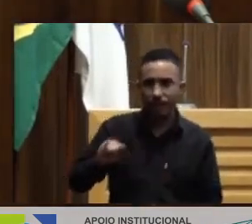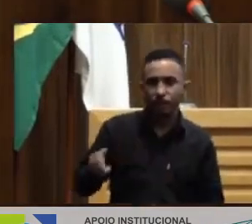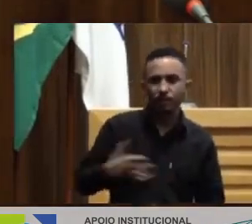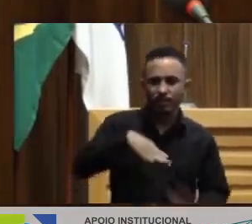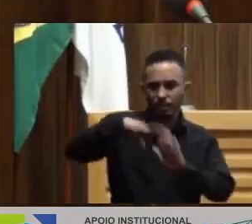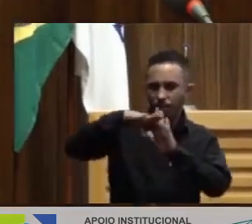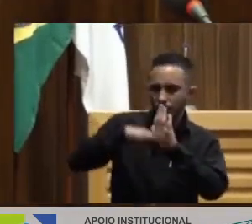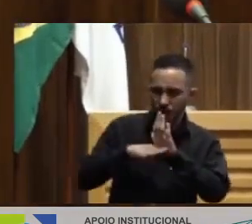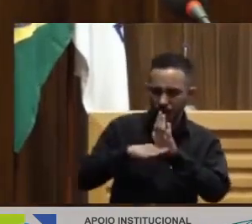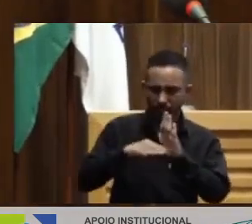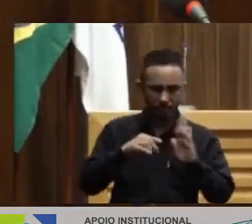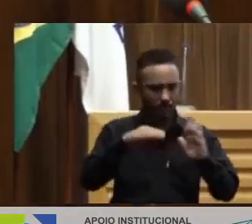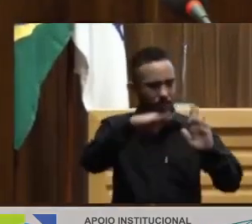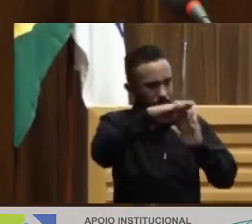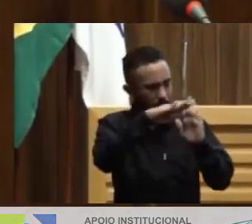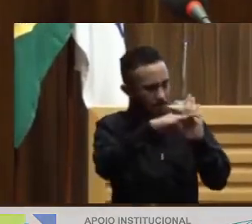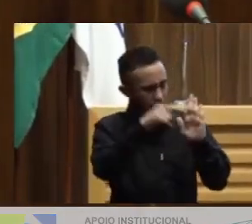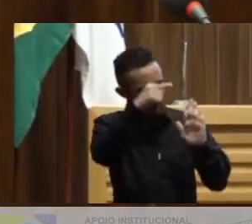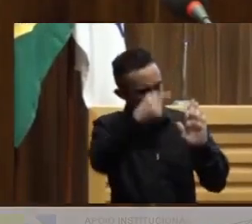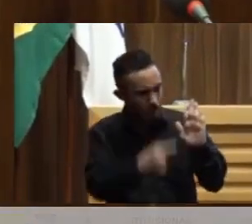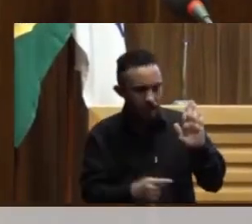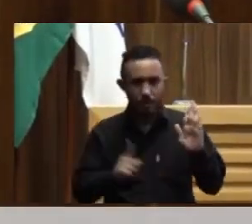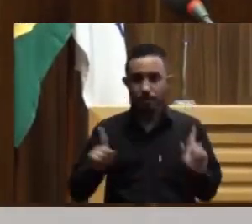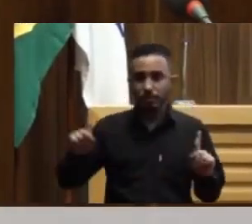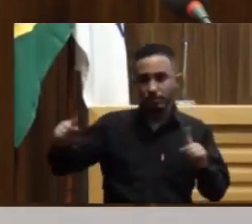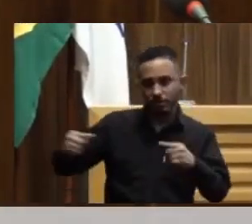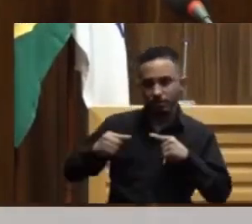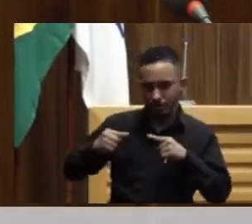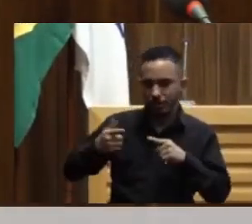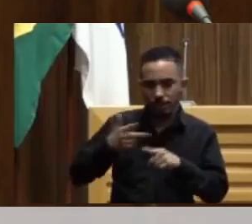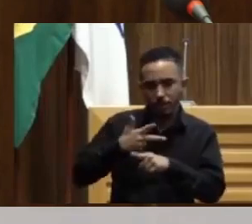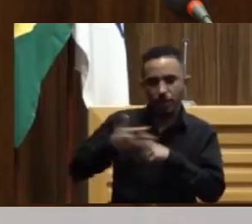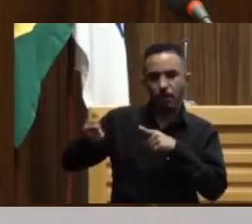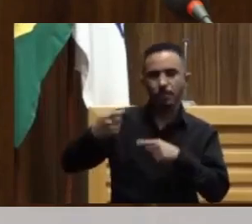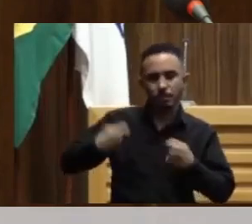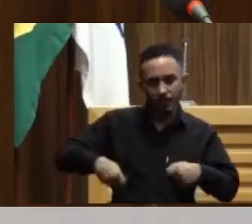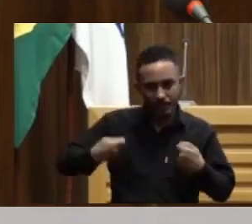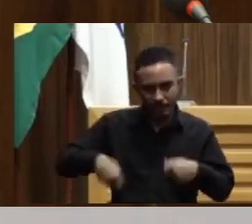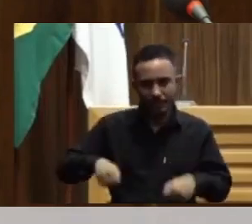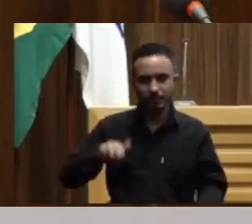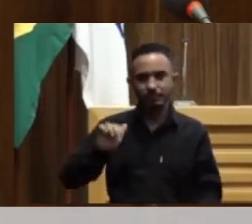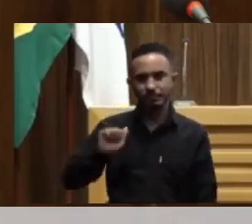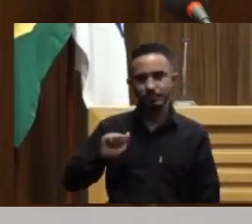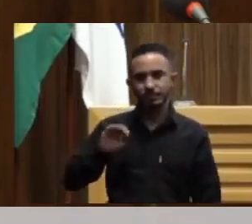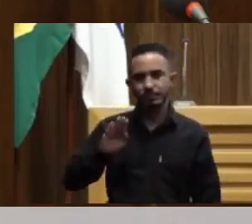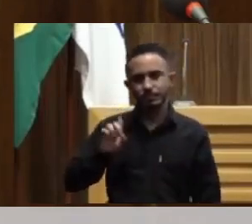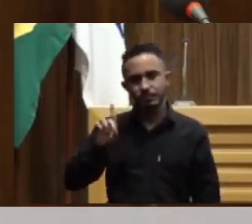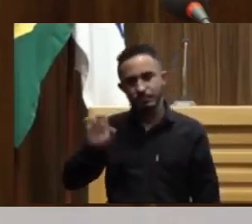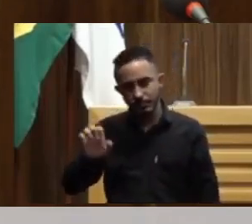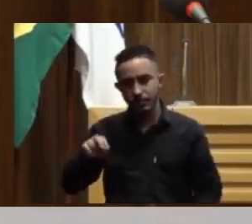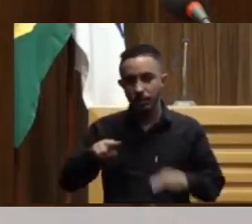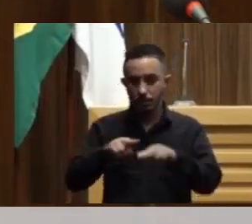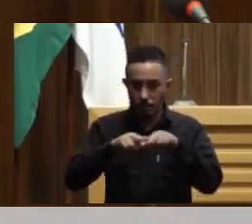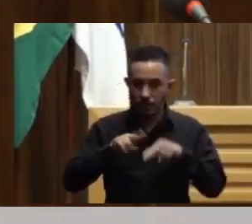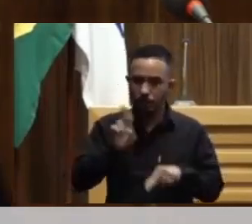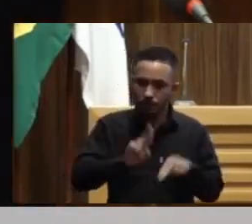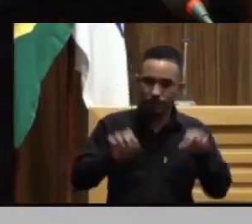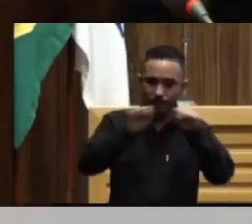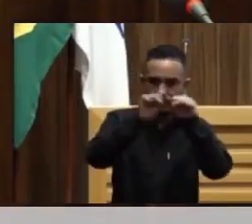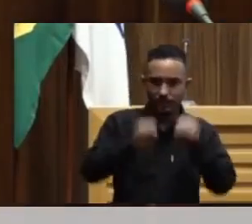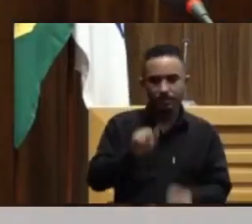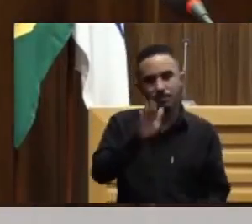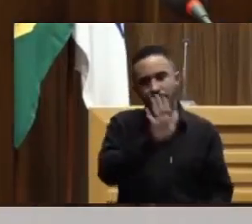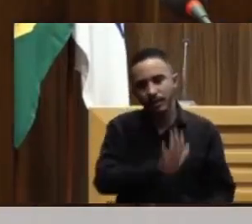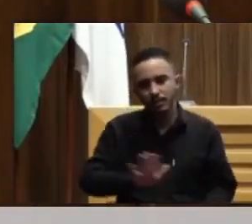é um grande desafio que nós temos que vencer. E a ABDE, através do Sistema Nacional de Fomento, está